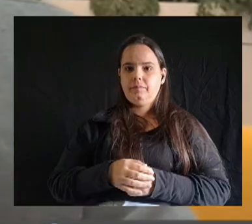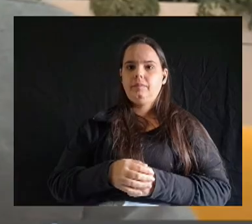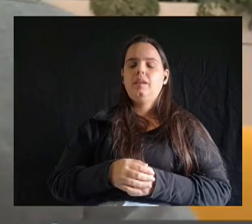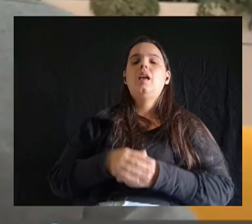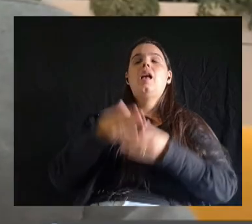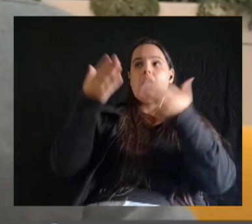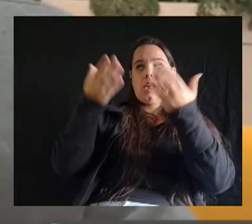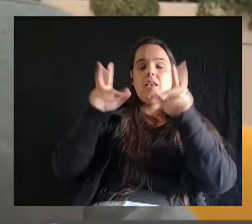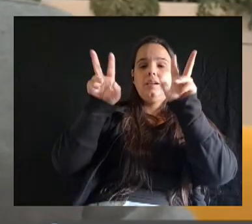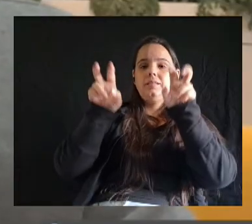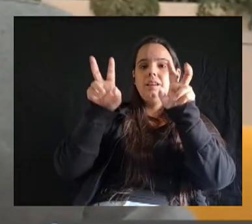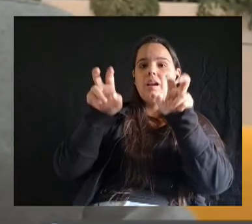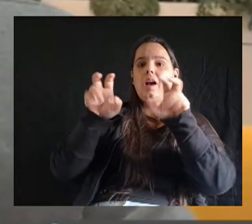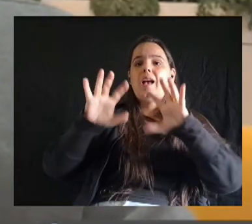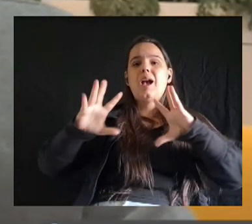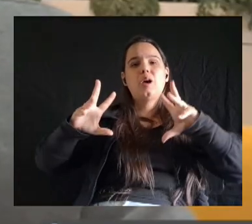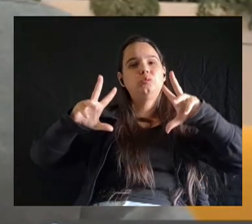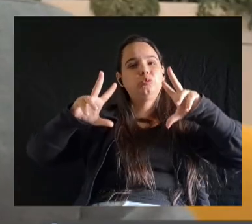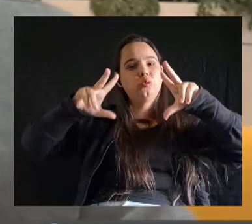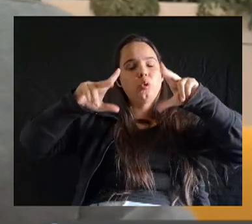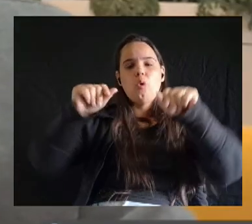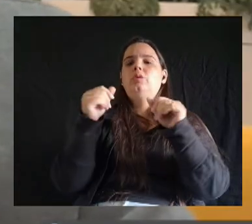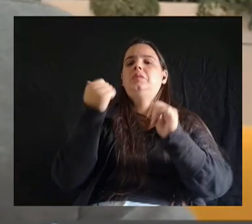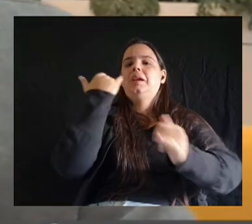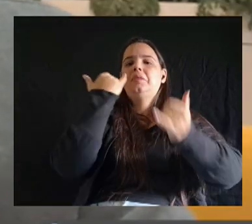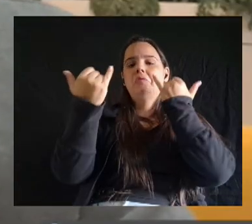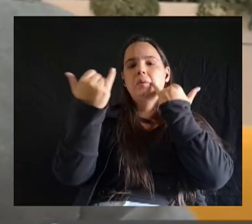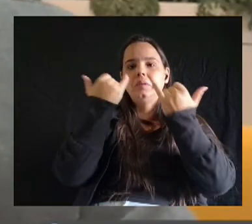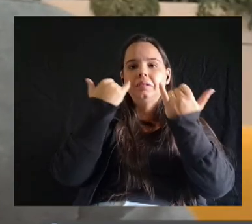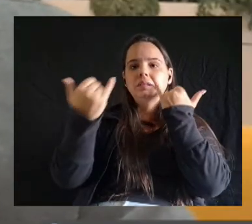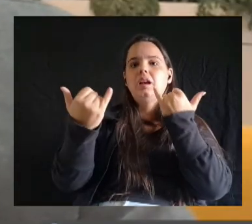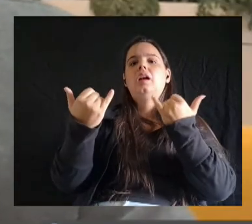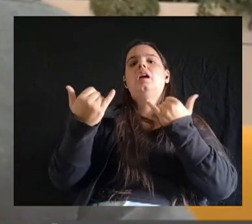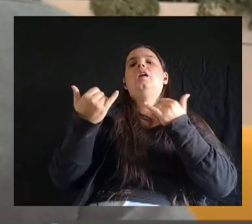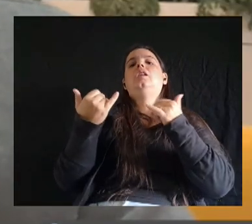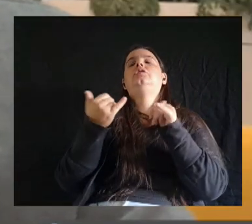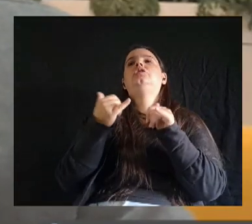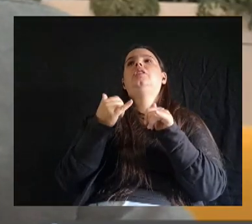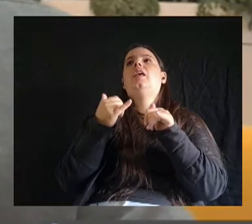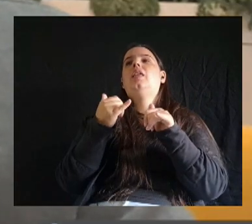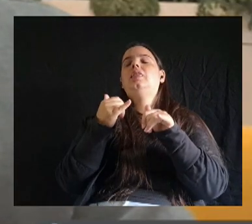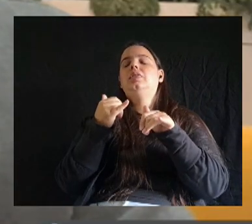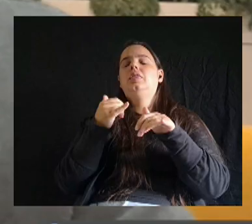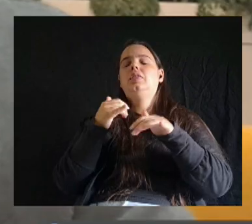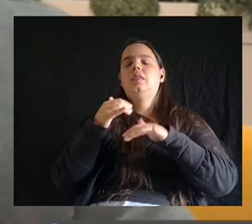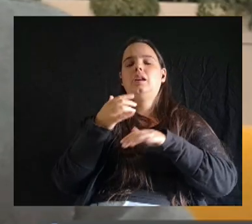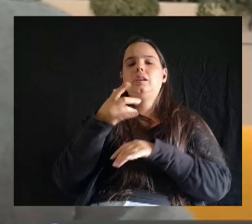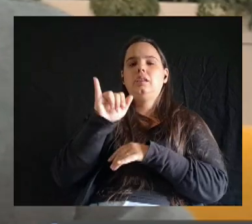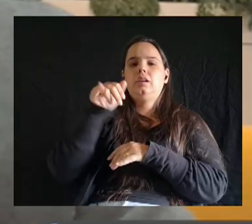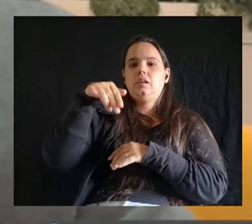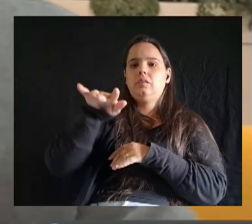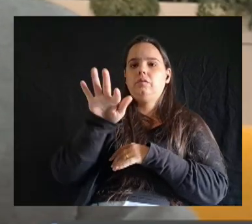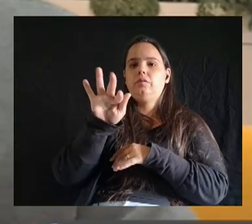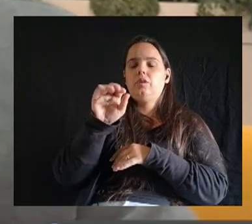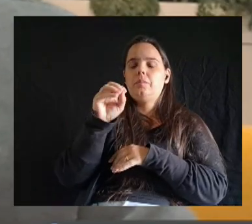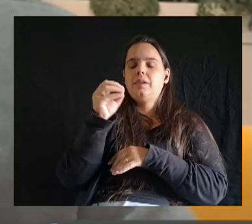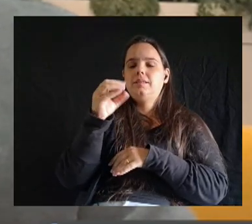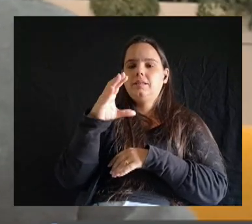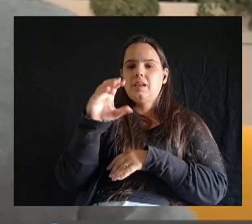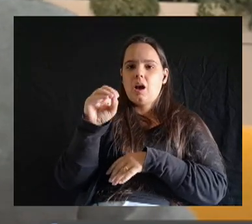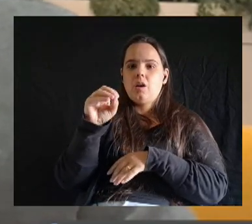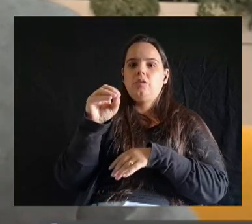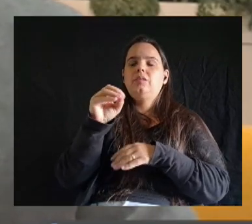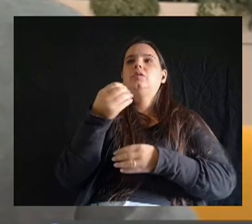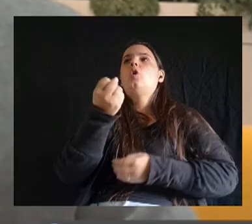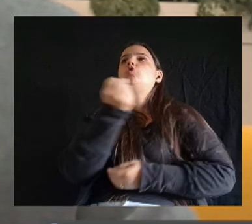toda a infraestrutura crítica de tecnologia de informação que a gente precisa para armazenar os dados, os famosos dados que a